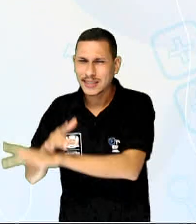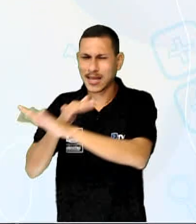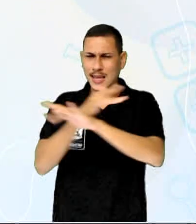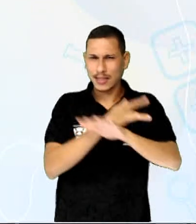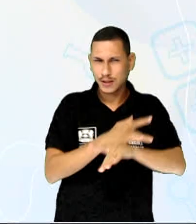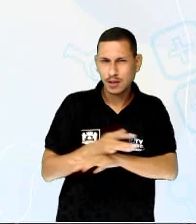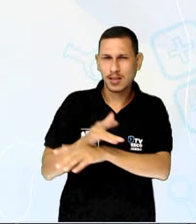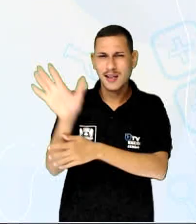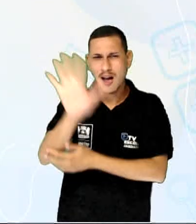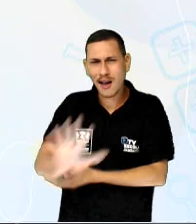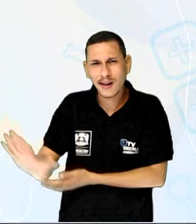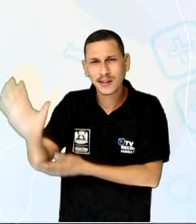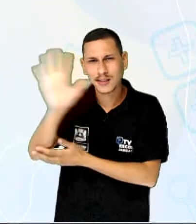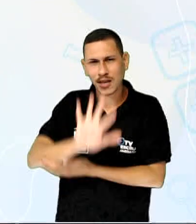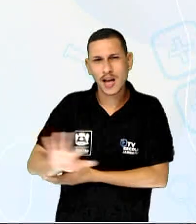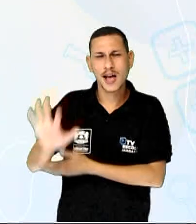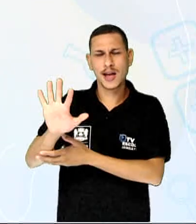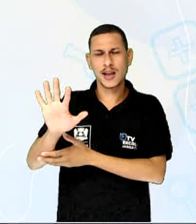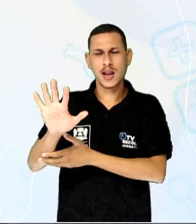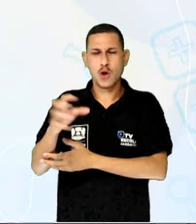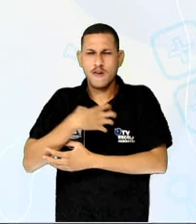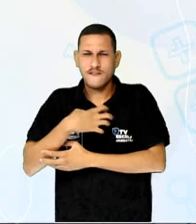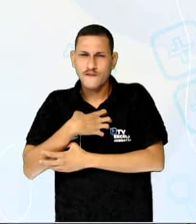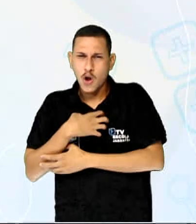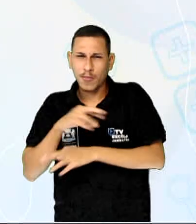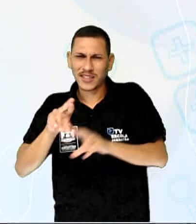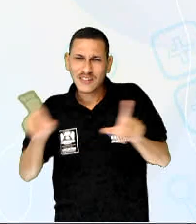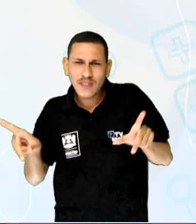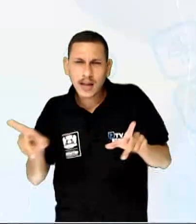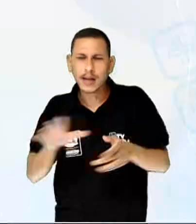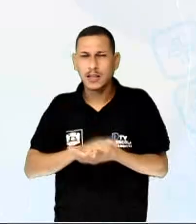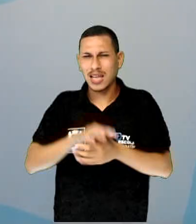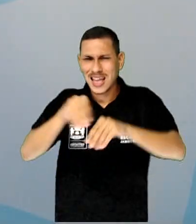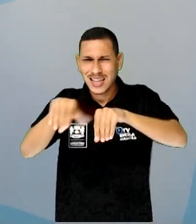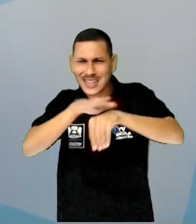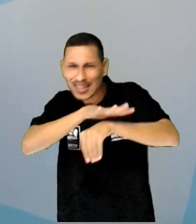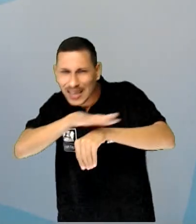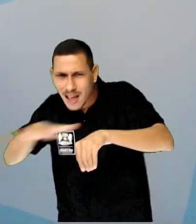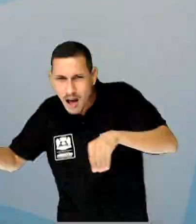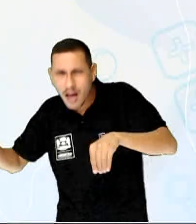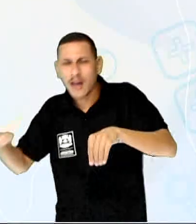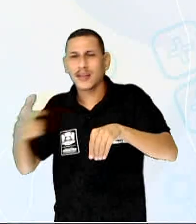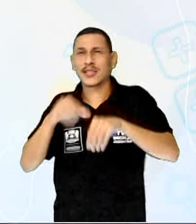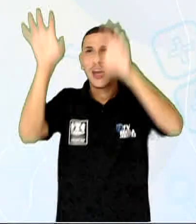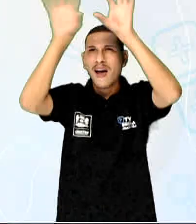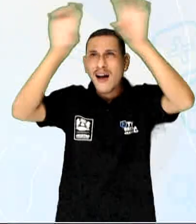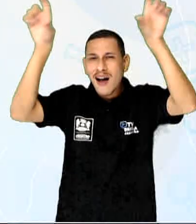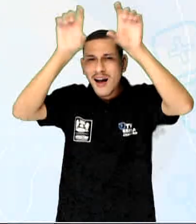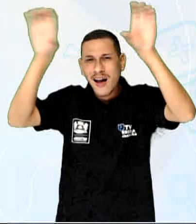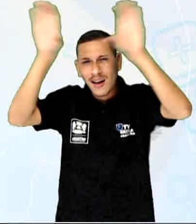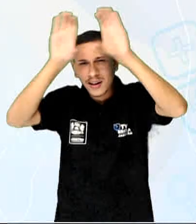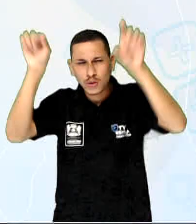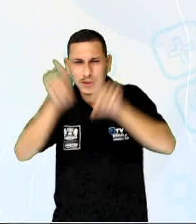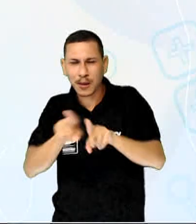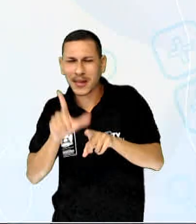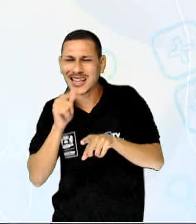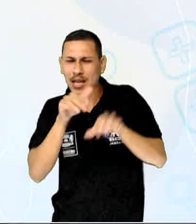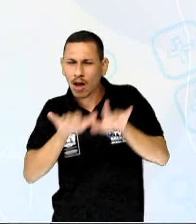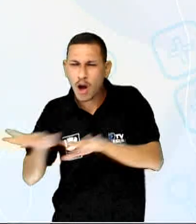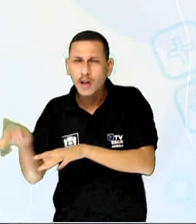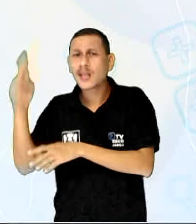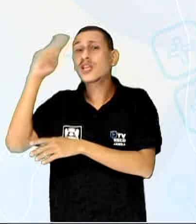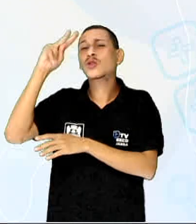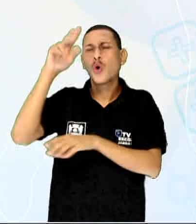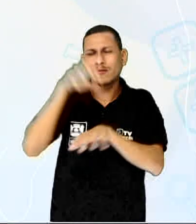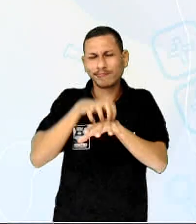são classificados em terrestres, aéreos e marítimos. Qual a história dos meios de